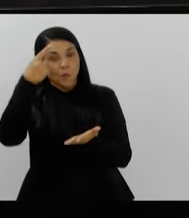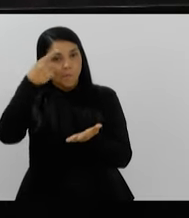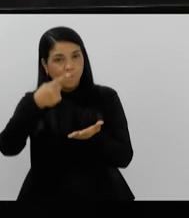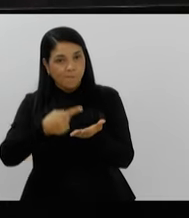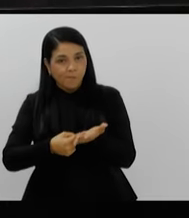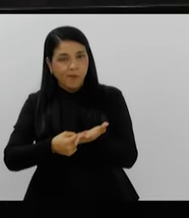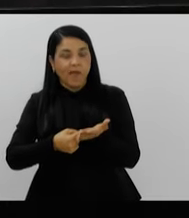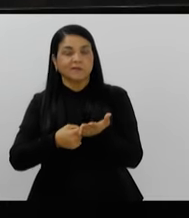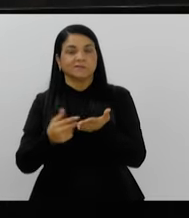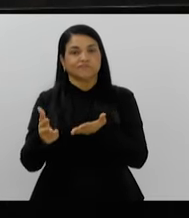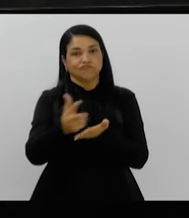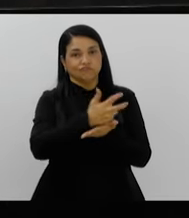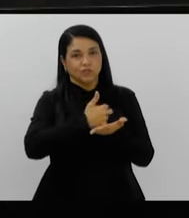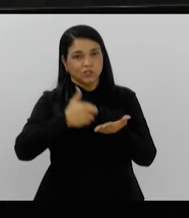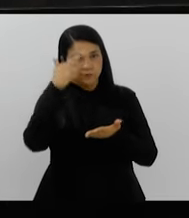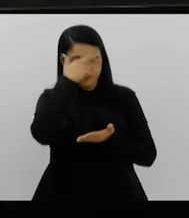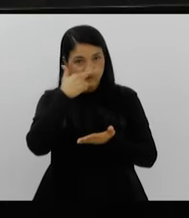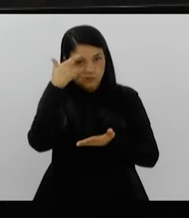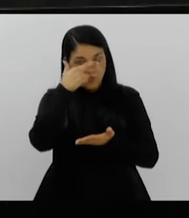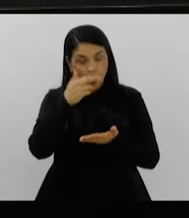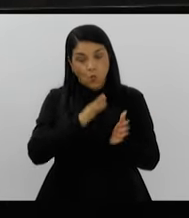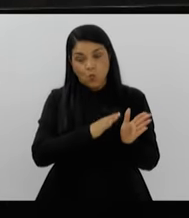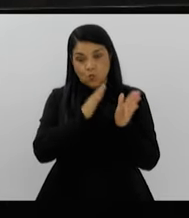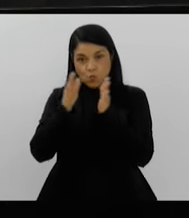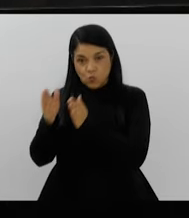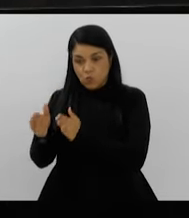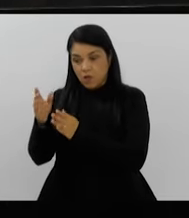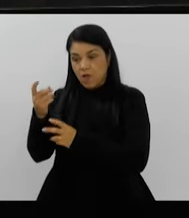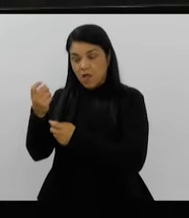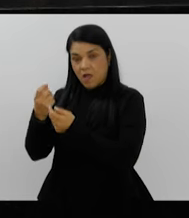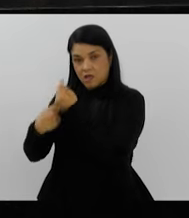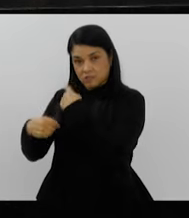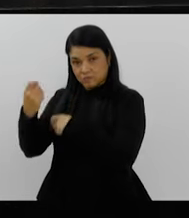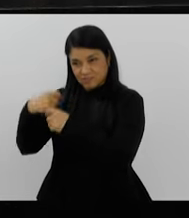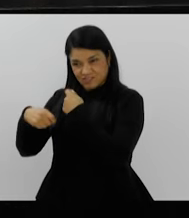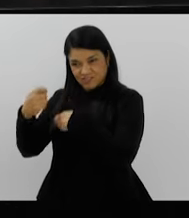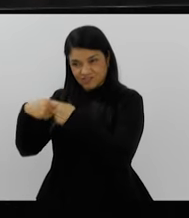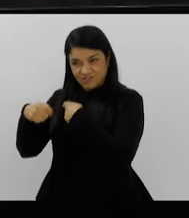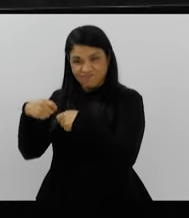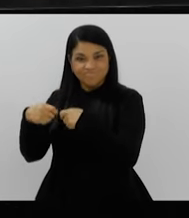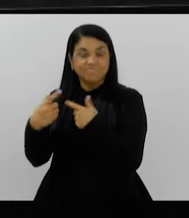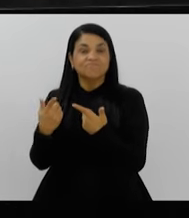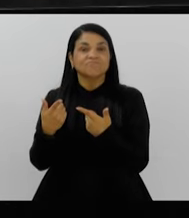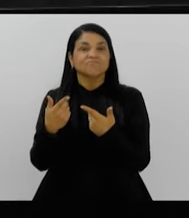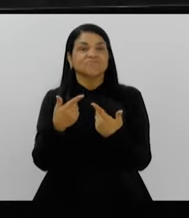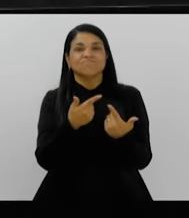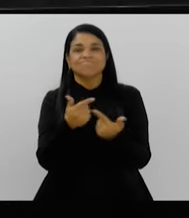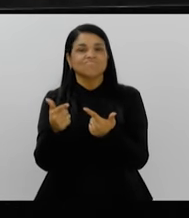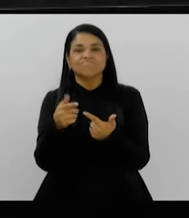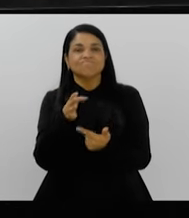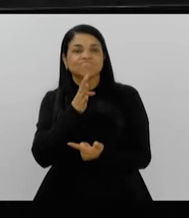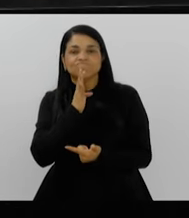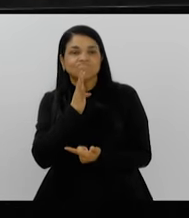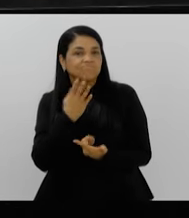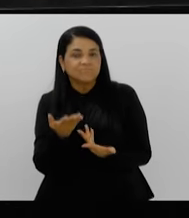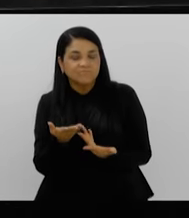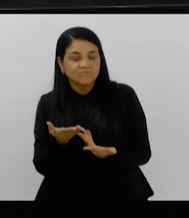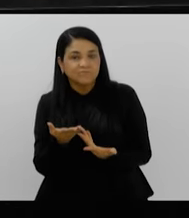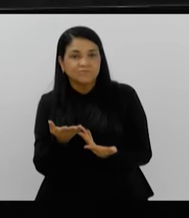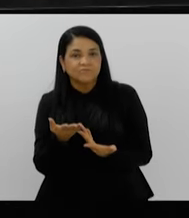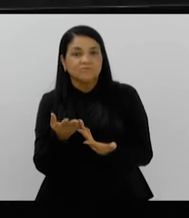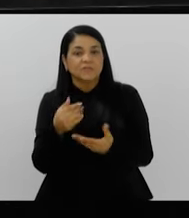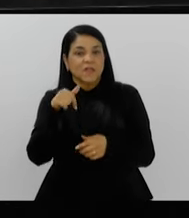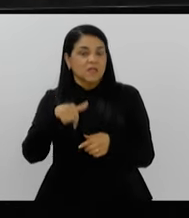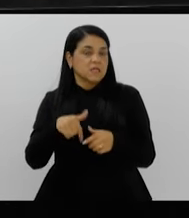recuperação fiscal, de um outro lado, administrativamente, nós não tomamos conhecimento aqui nessa